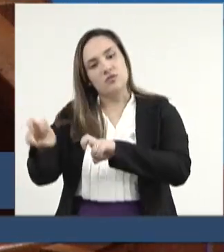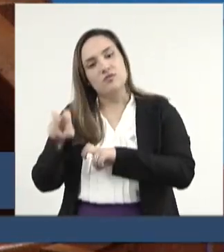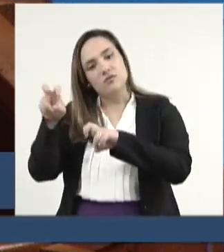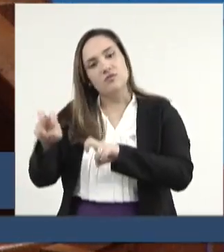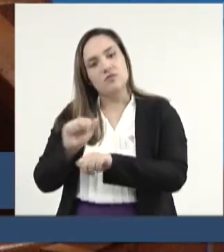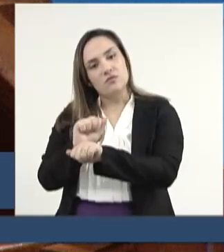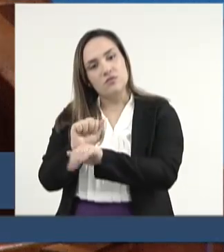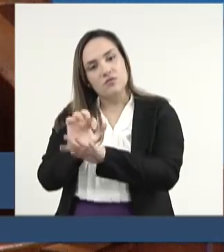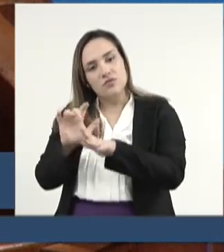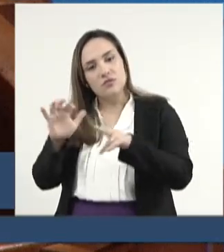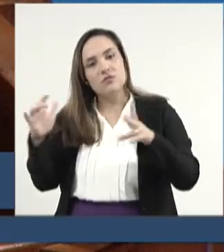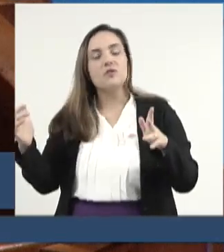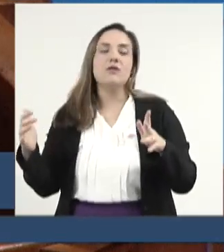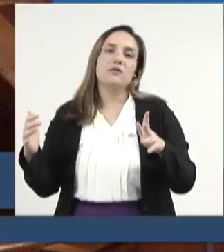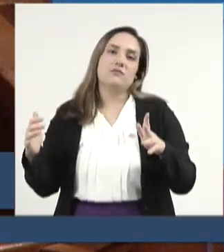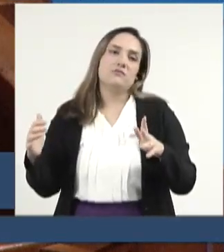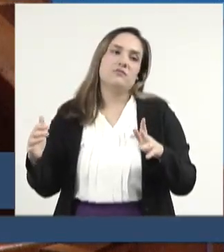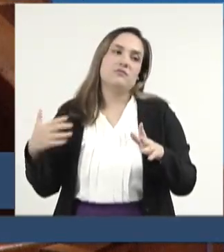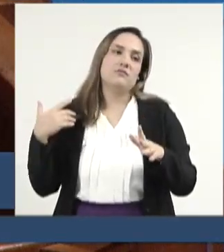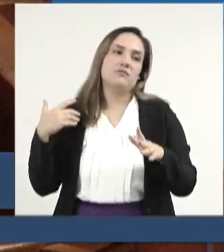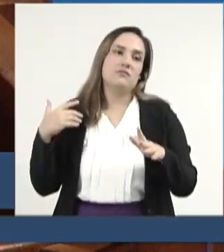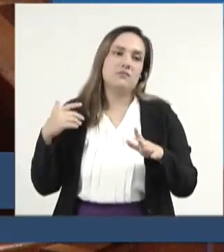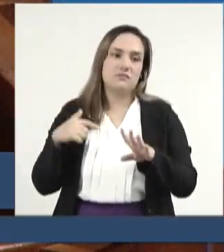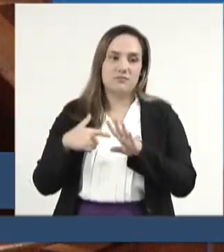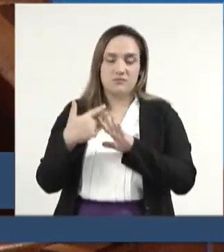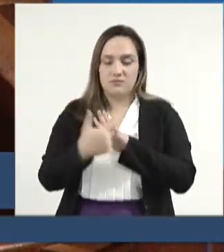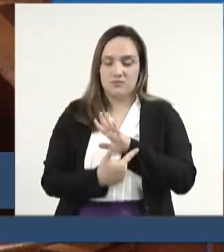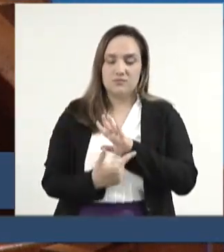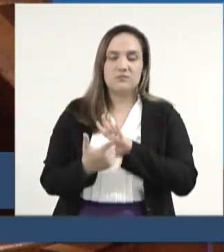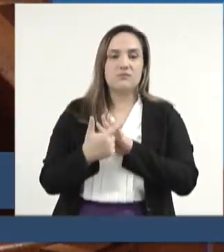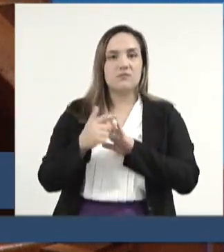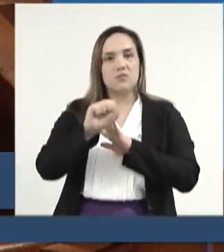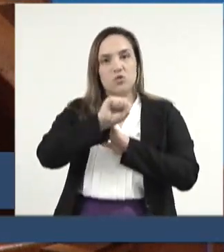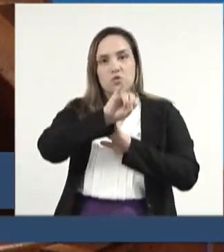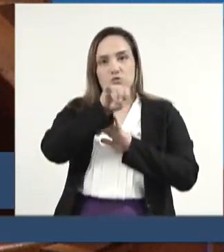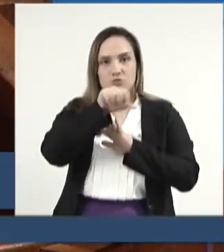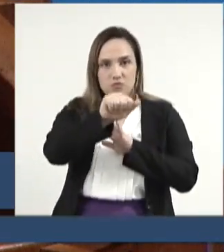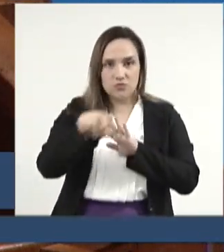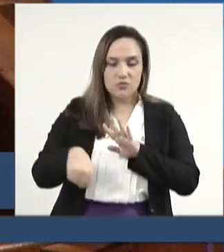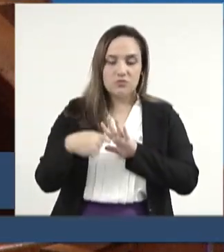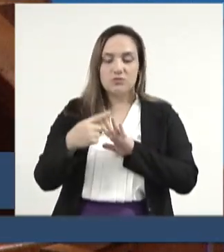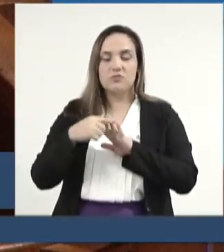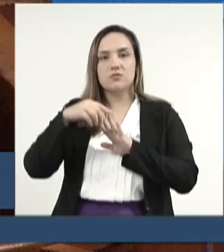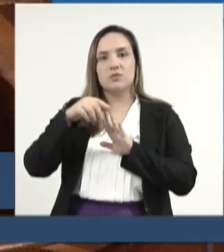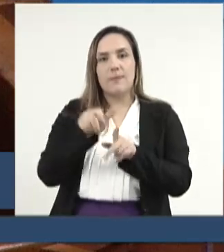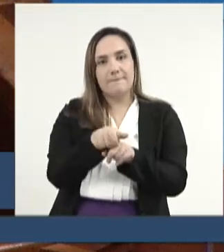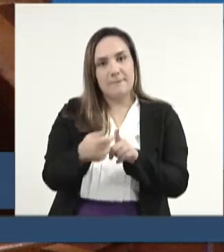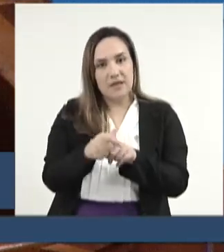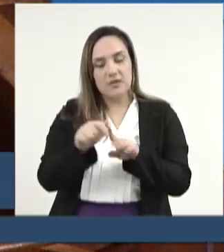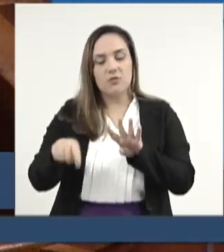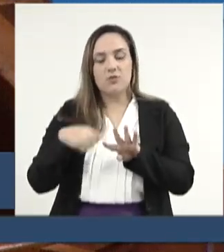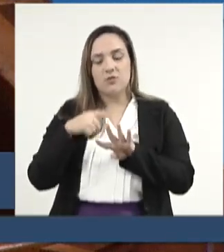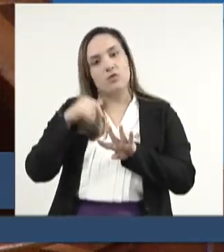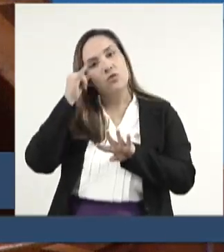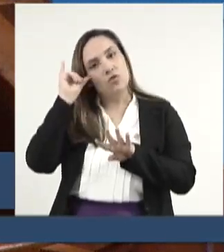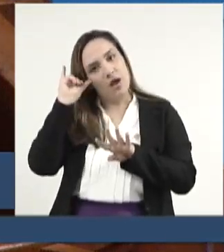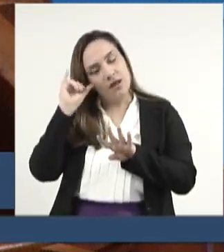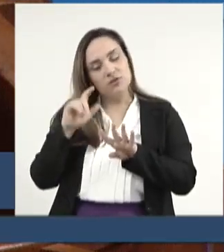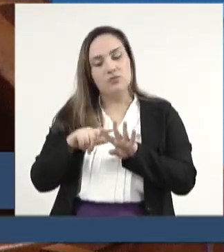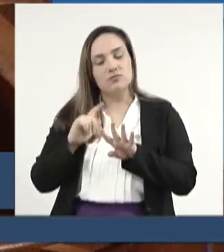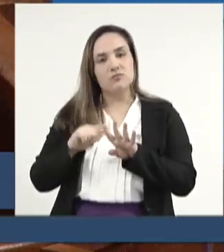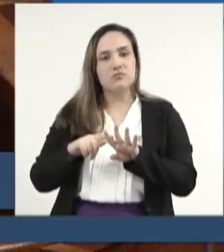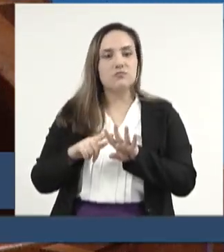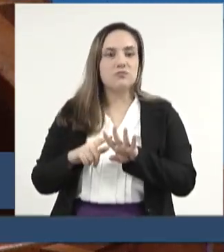e pecuaristas também, dos 4 setores, para os produtores de soja, produtores de milho, gado de corte